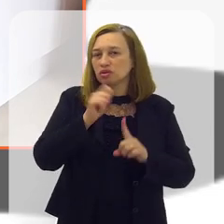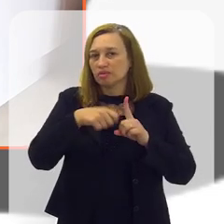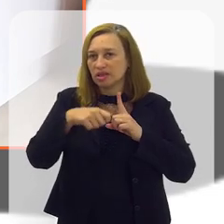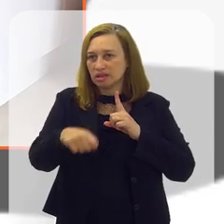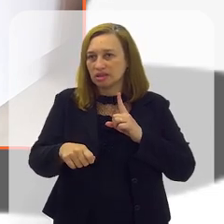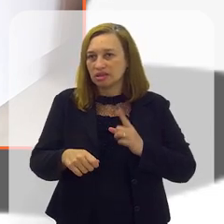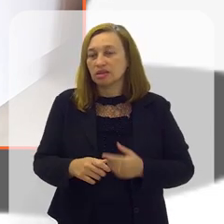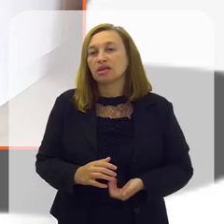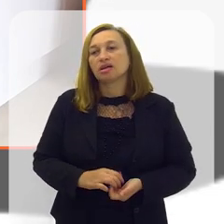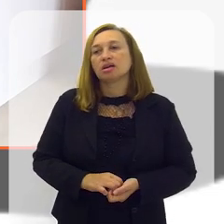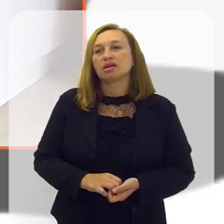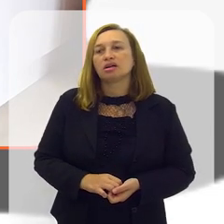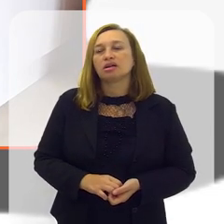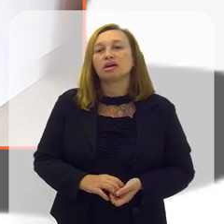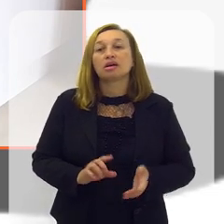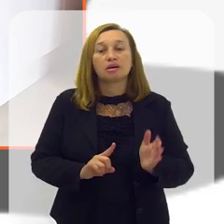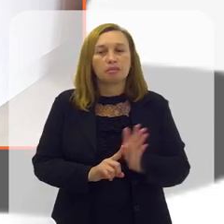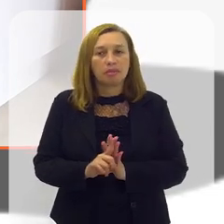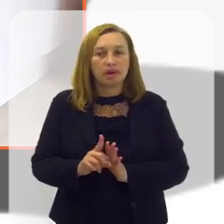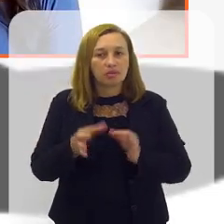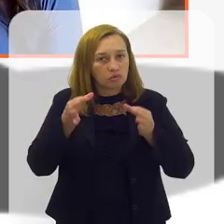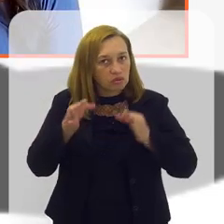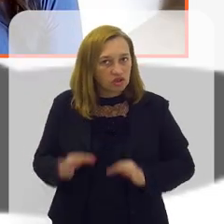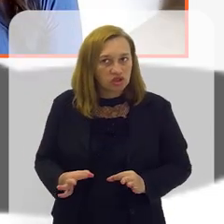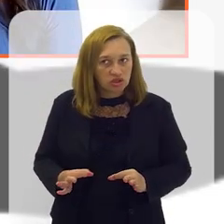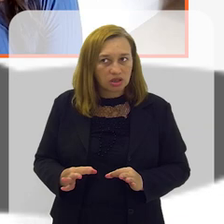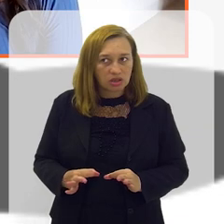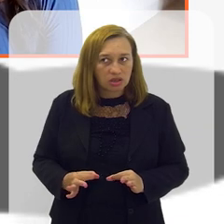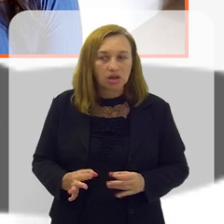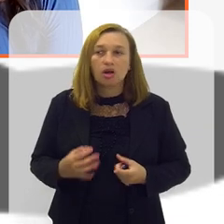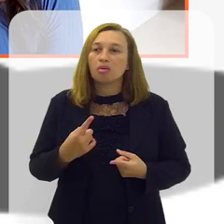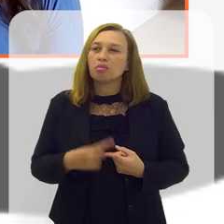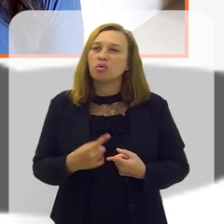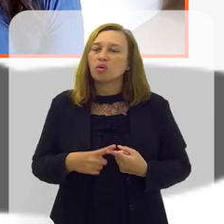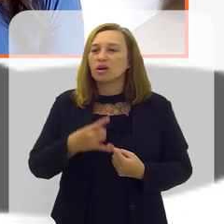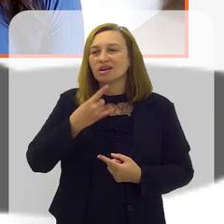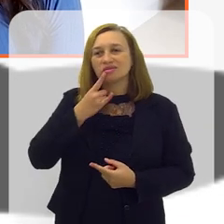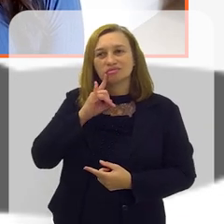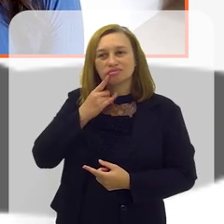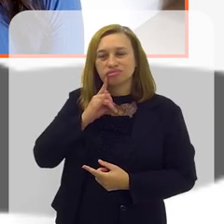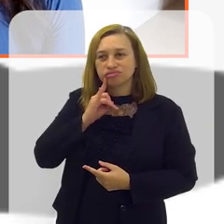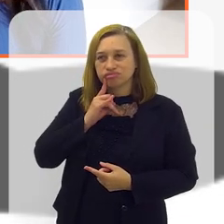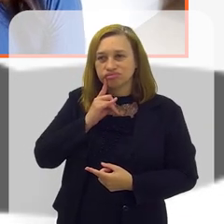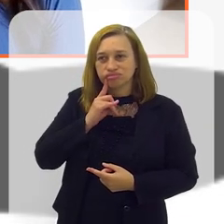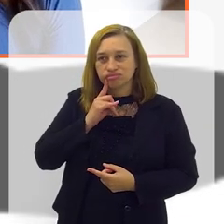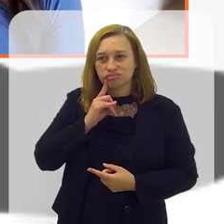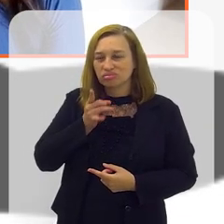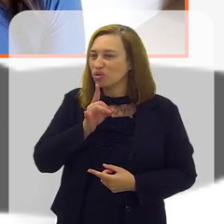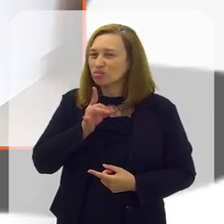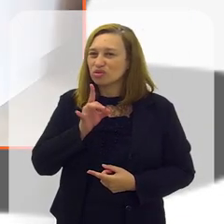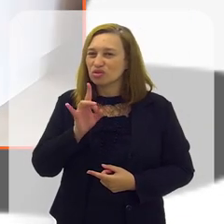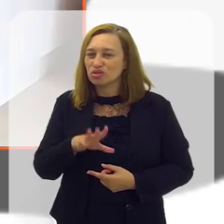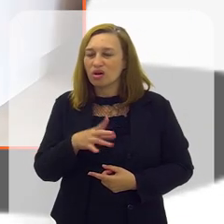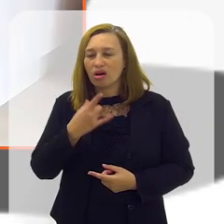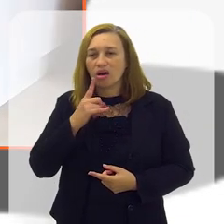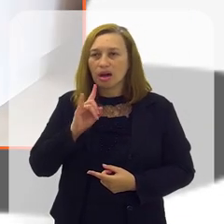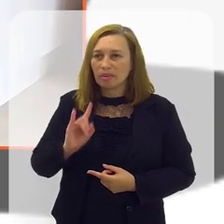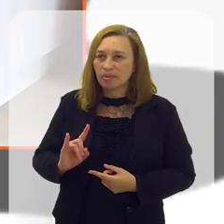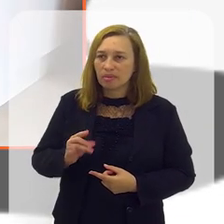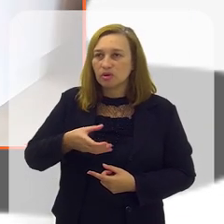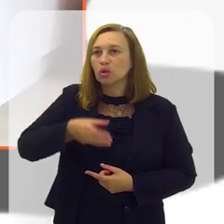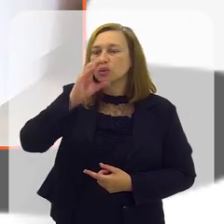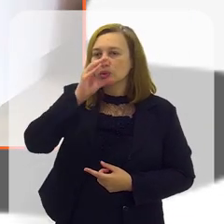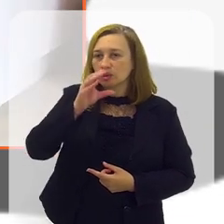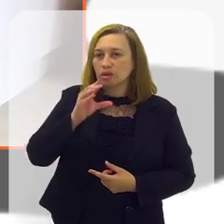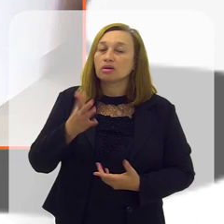beber nos últimos 12 meses? E aí aqui se pede honestidade, né? Sim. Porque a embriaguez, ela não vai